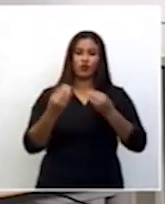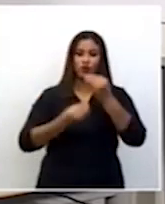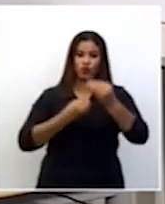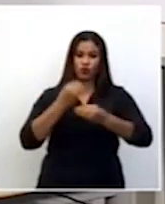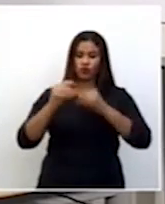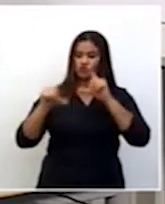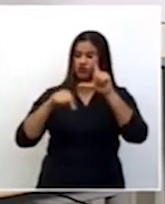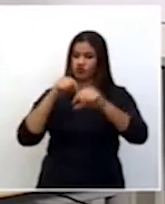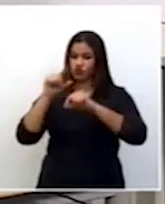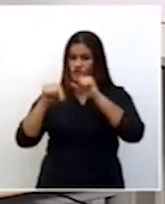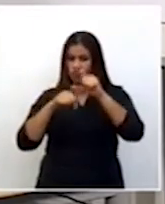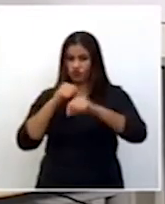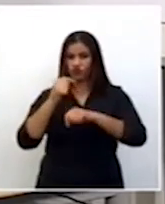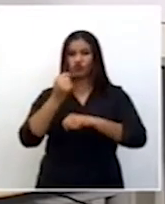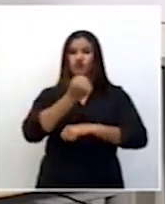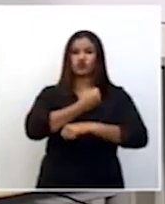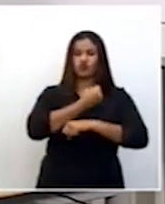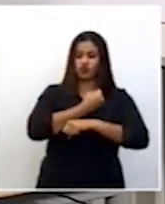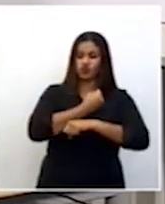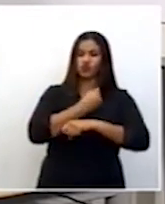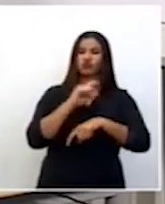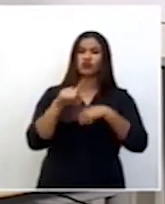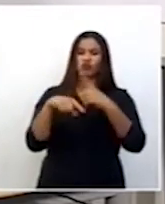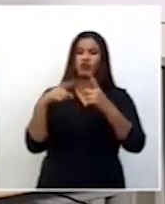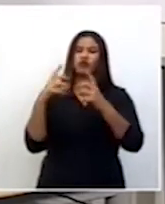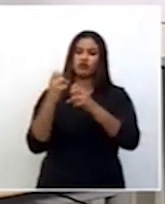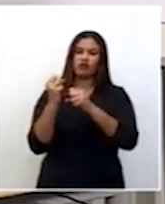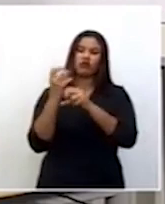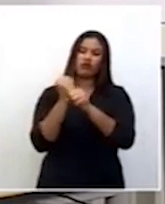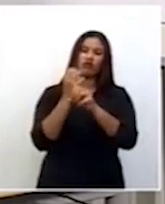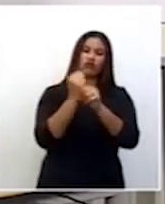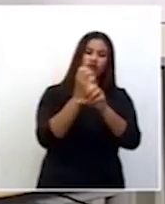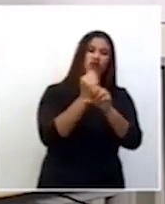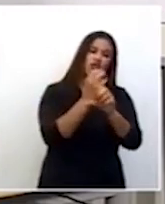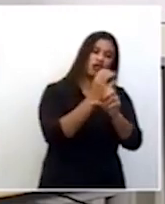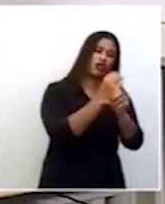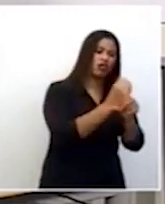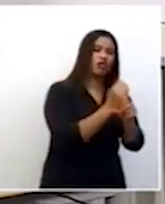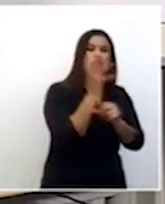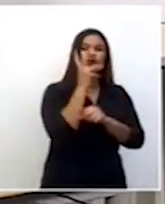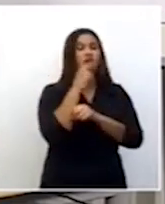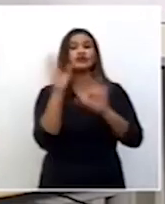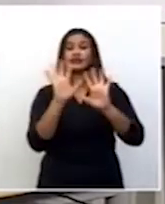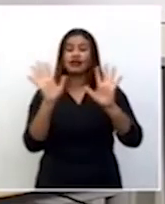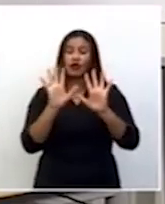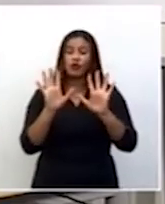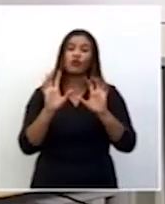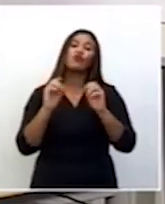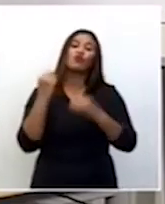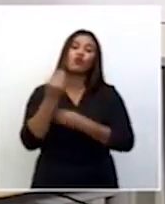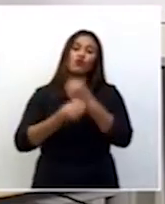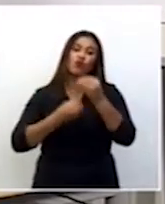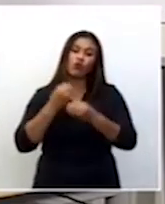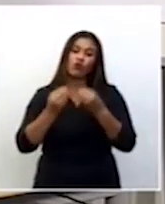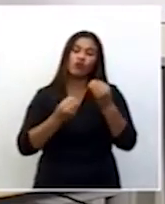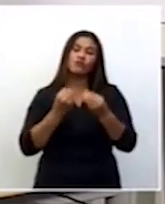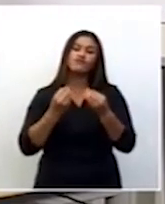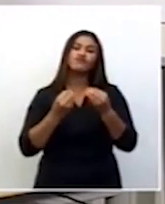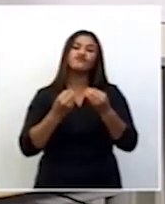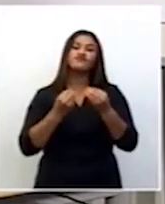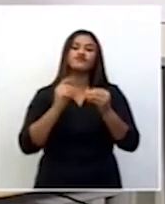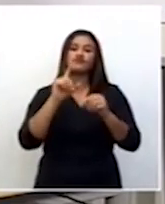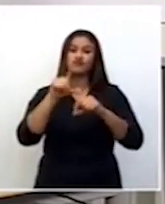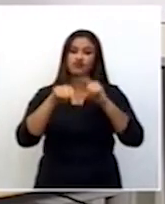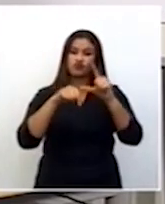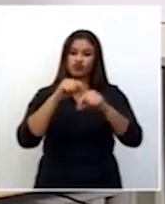fazíamos a soma daquilo ali. Em vez de ficar somando termo a termo, termo a termo, o que nós poderíamos fazer?